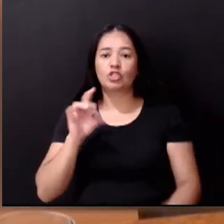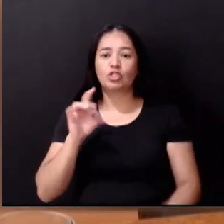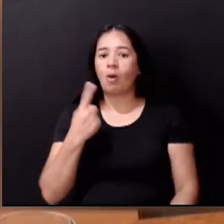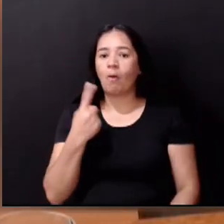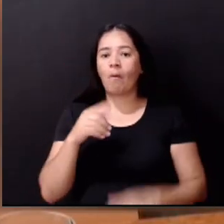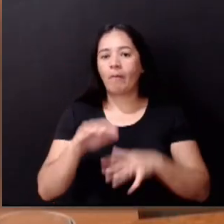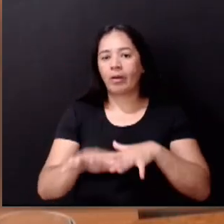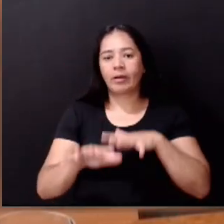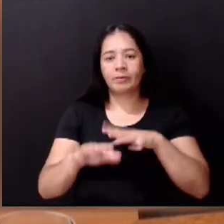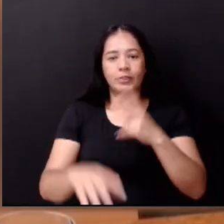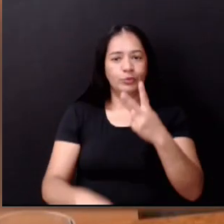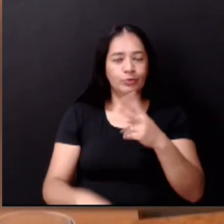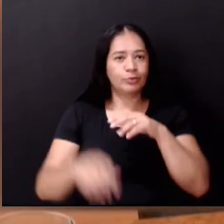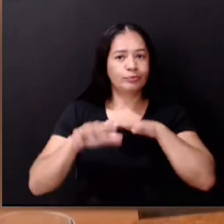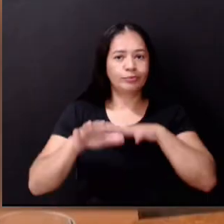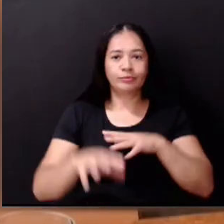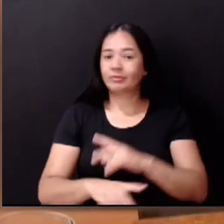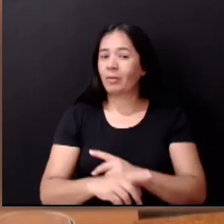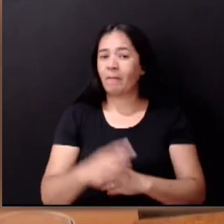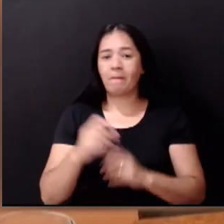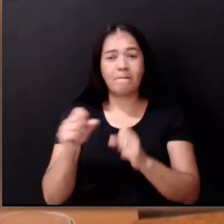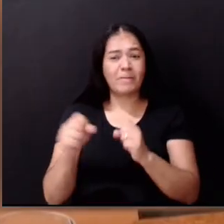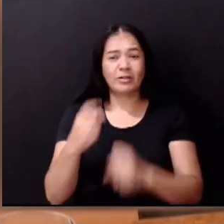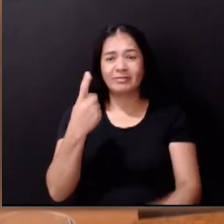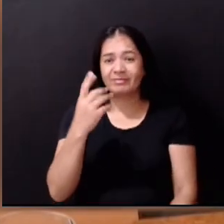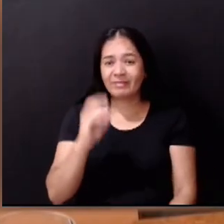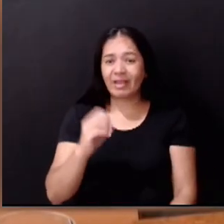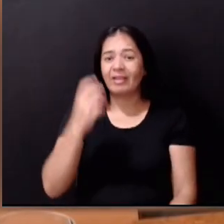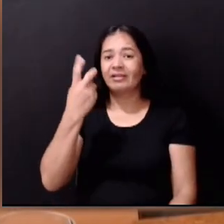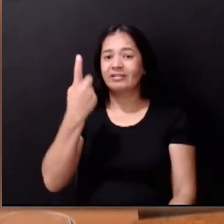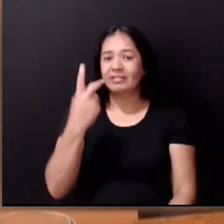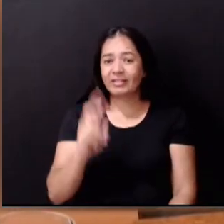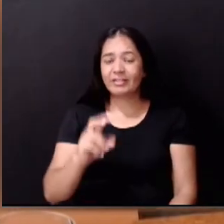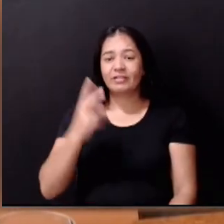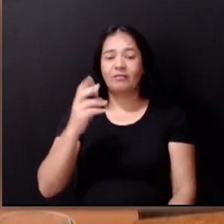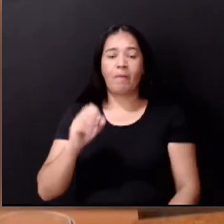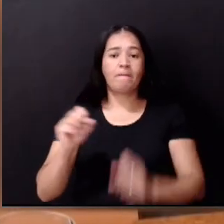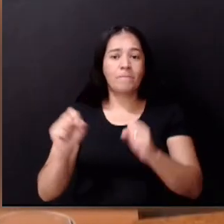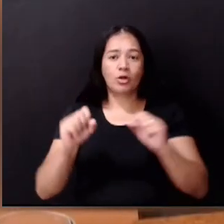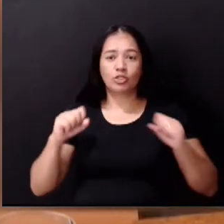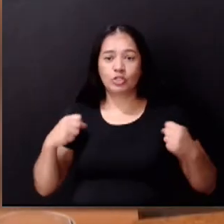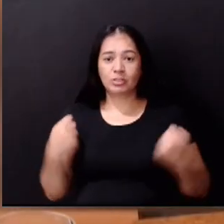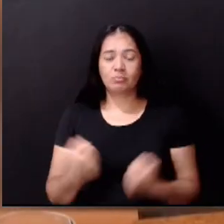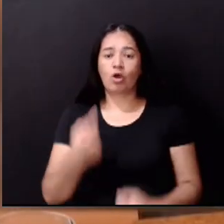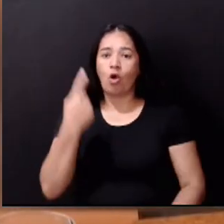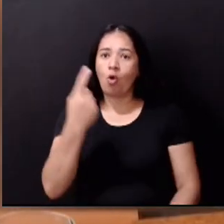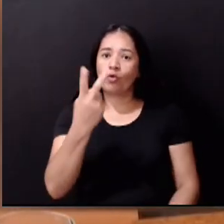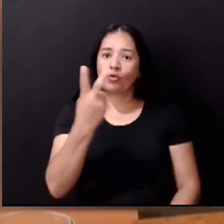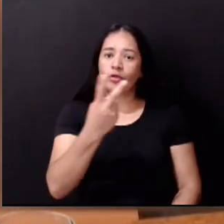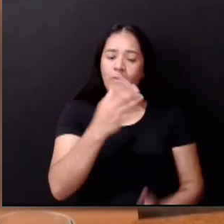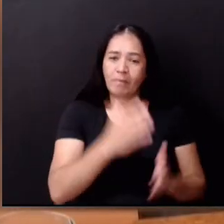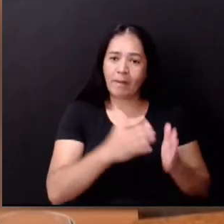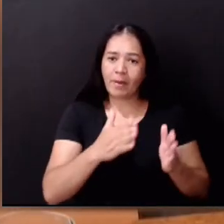ser 10, 15, 20, não é um simpósio, 2, mas são vários. A sequência dessas ações que vão nos trazer um